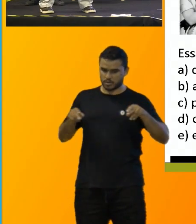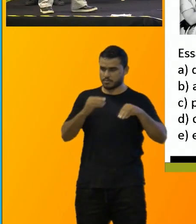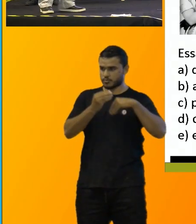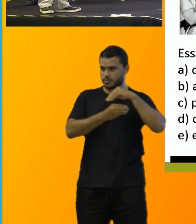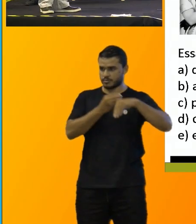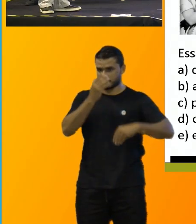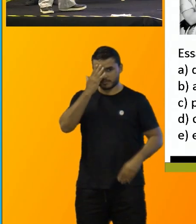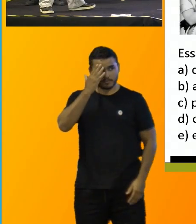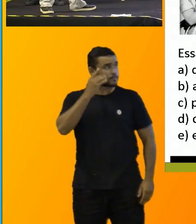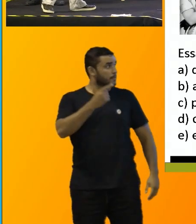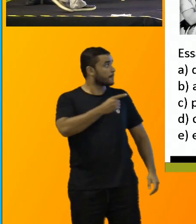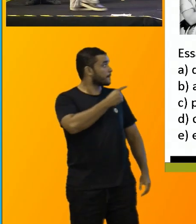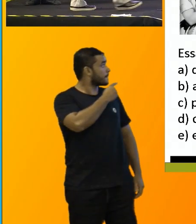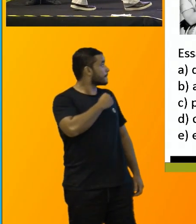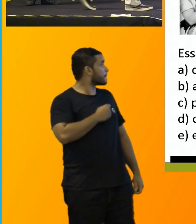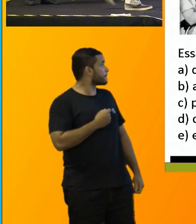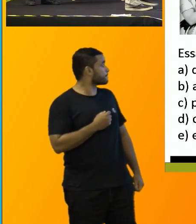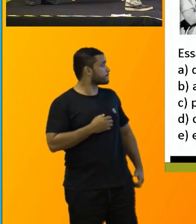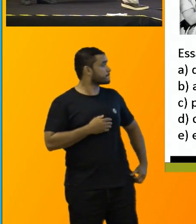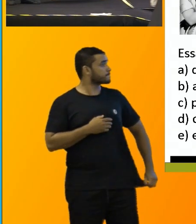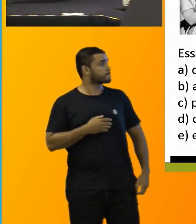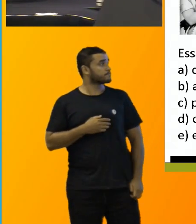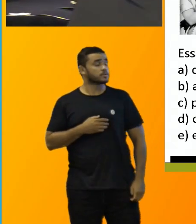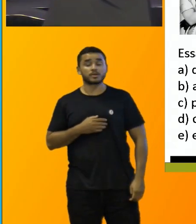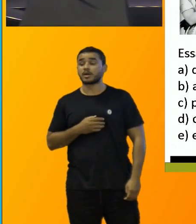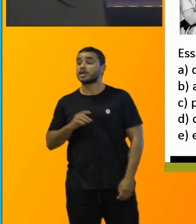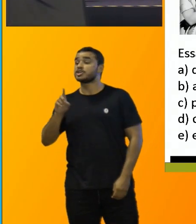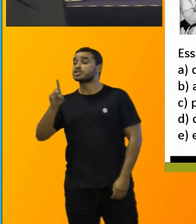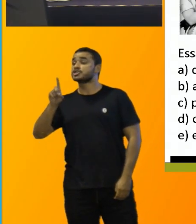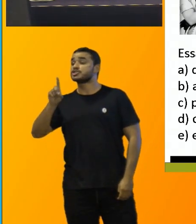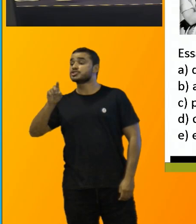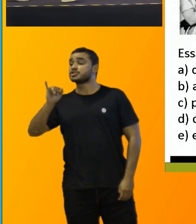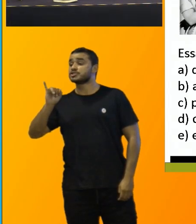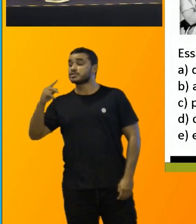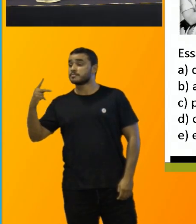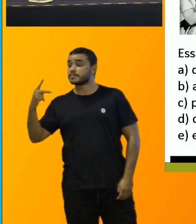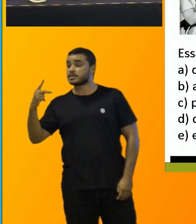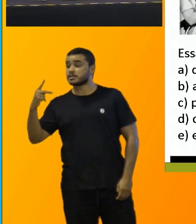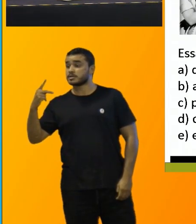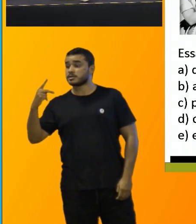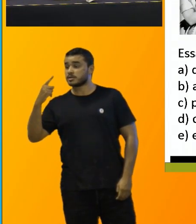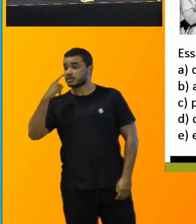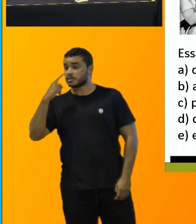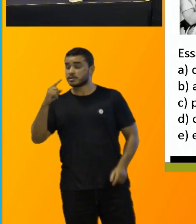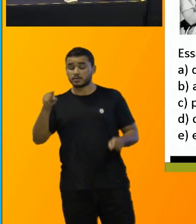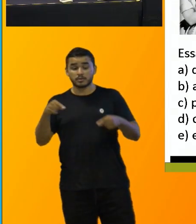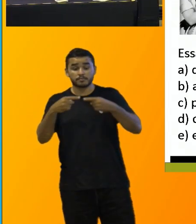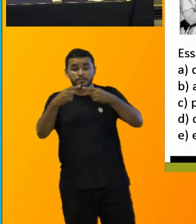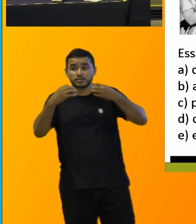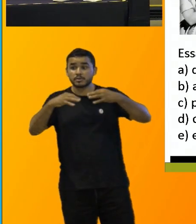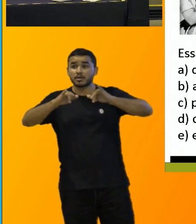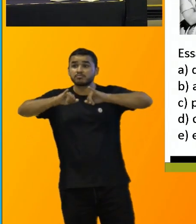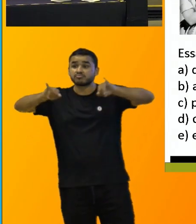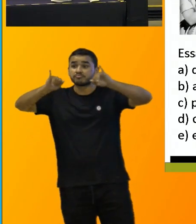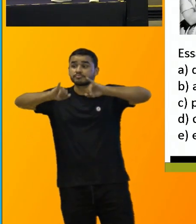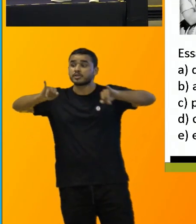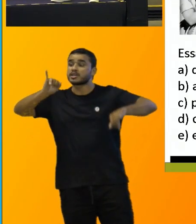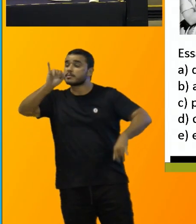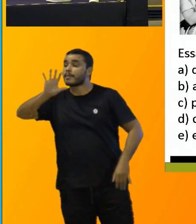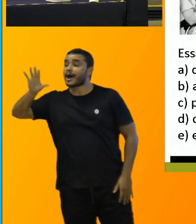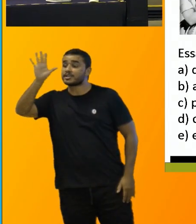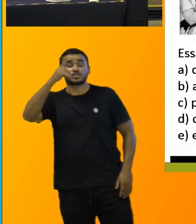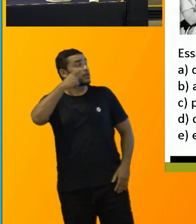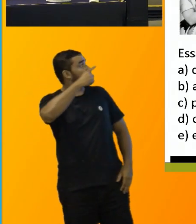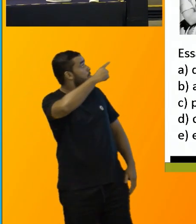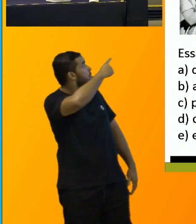uma questão fácil. Qual foi a ideia do DIP ao fazer uma imagem como essa? Qual